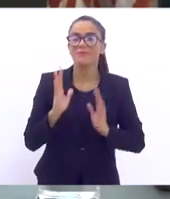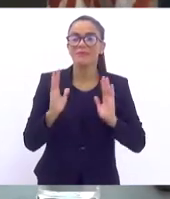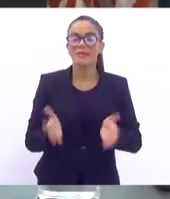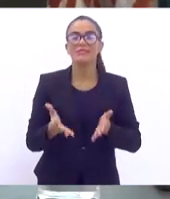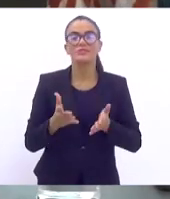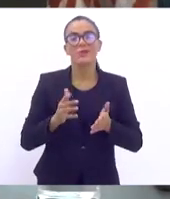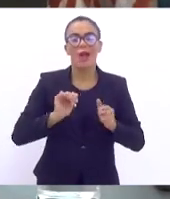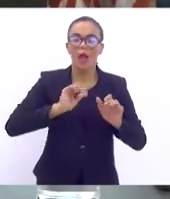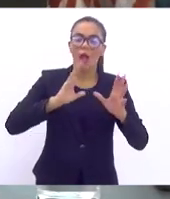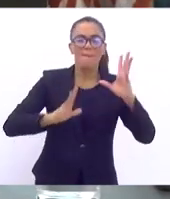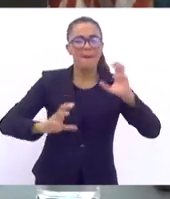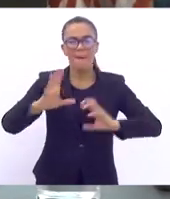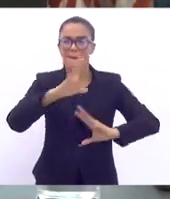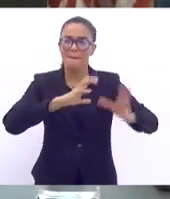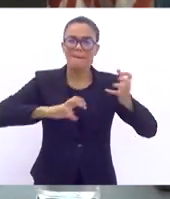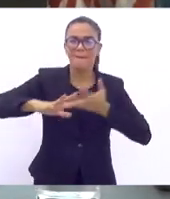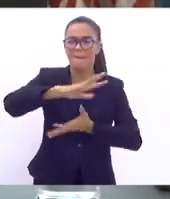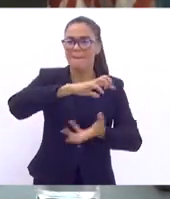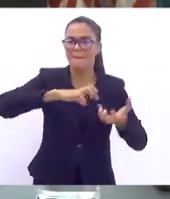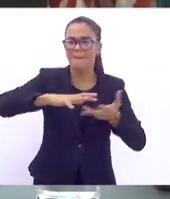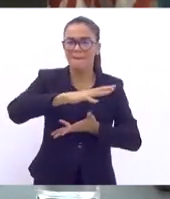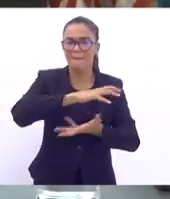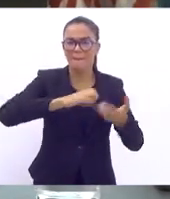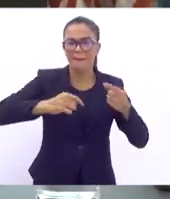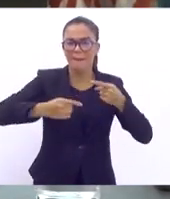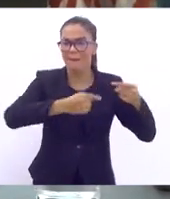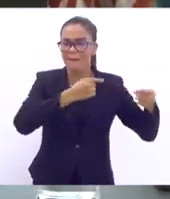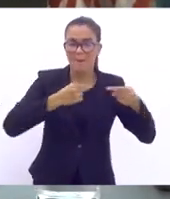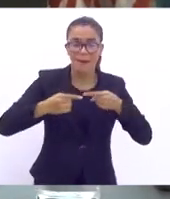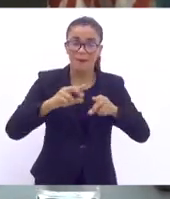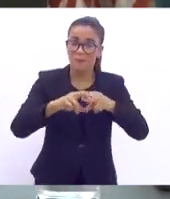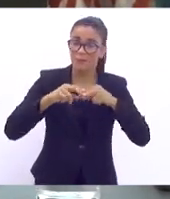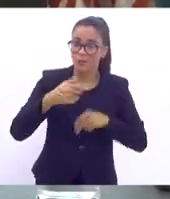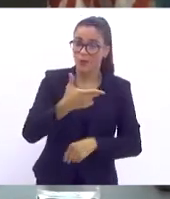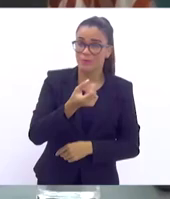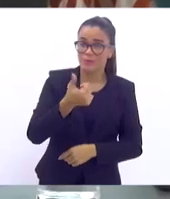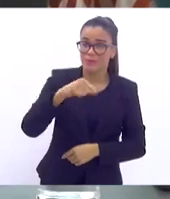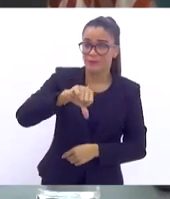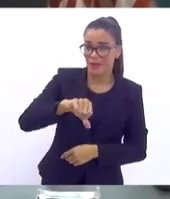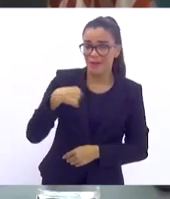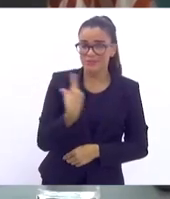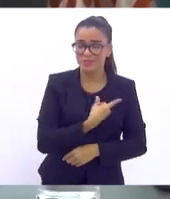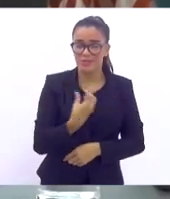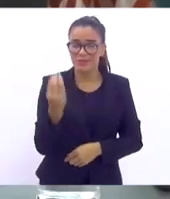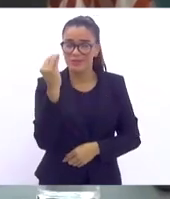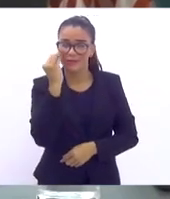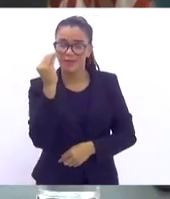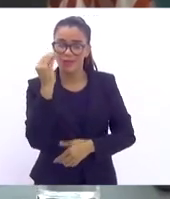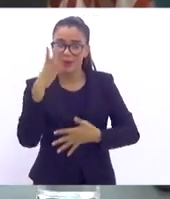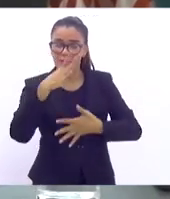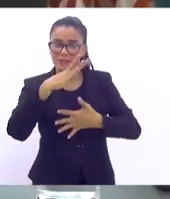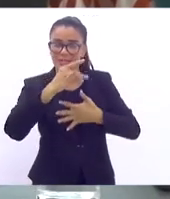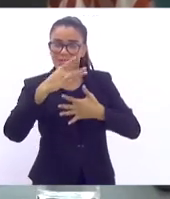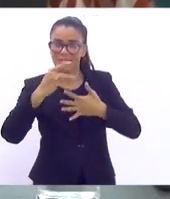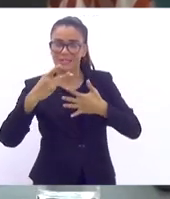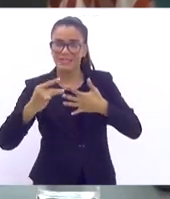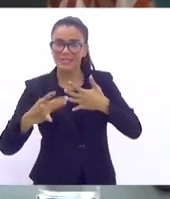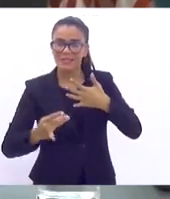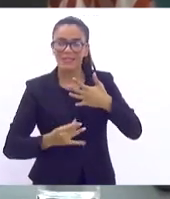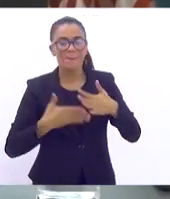toda essa discussão por isso que 2019 a gente tentou detalhar isso melhor